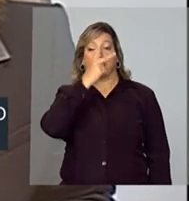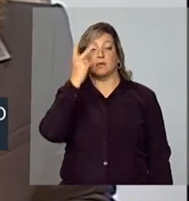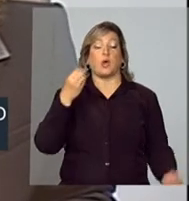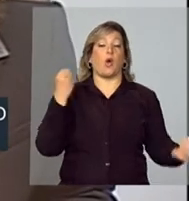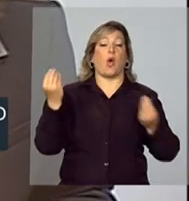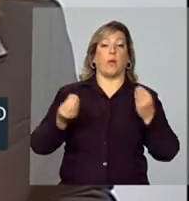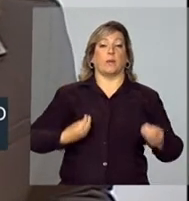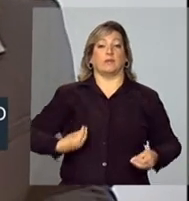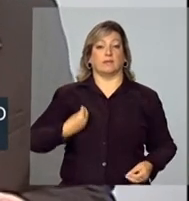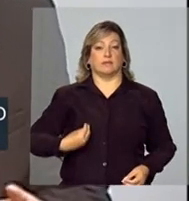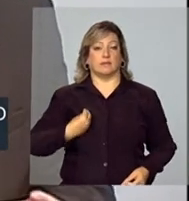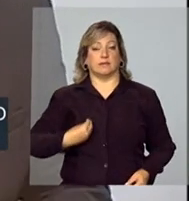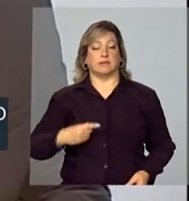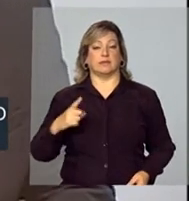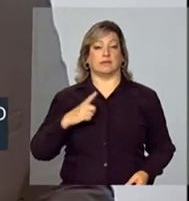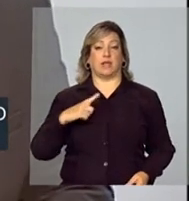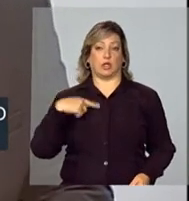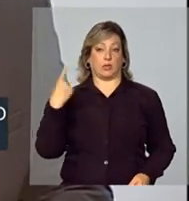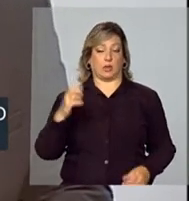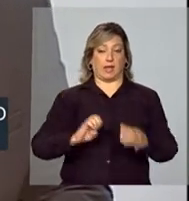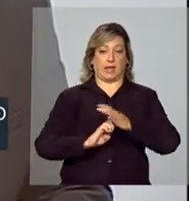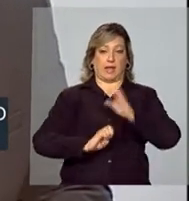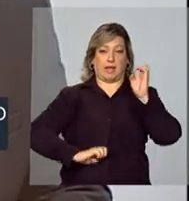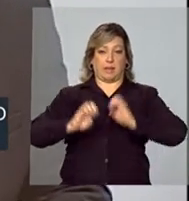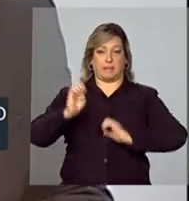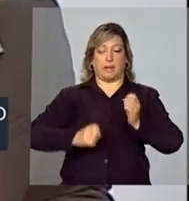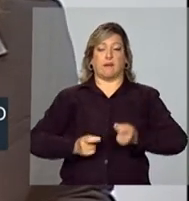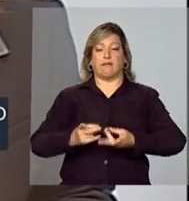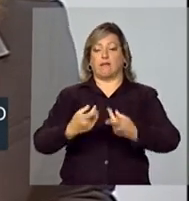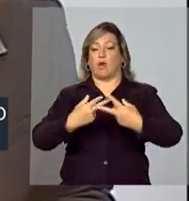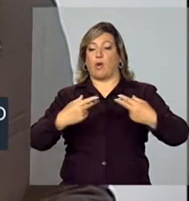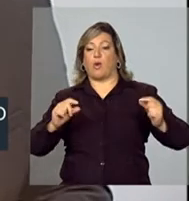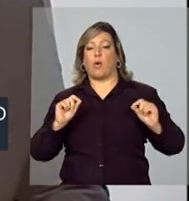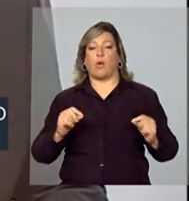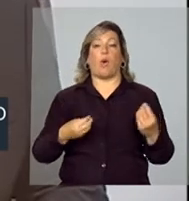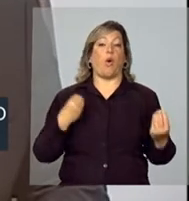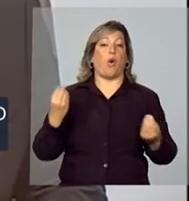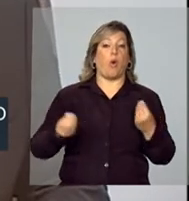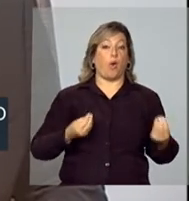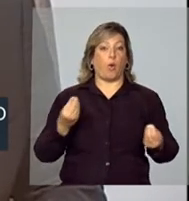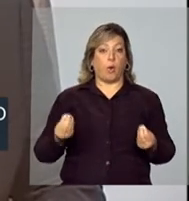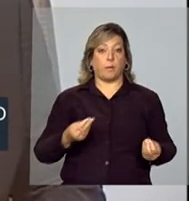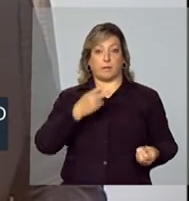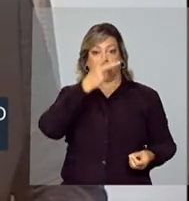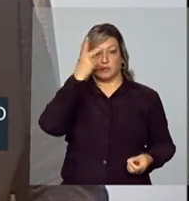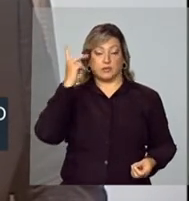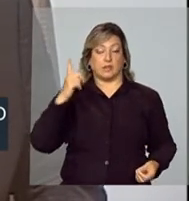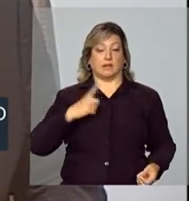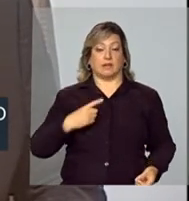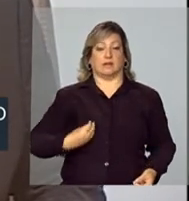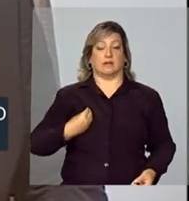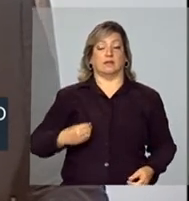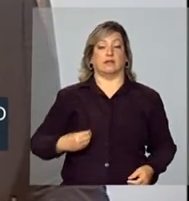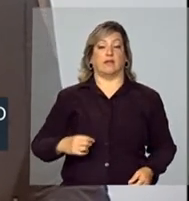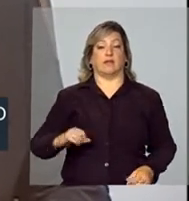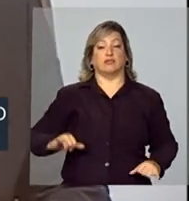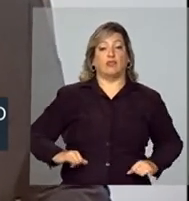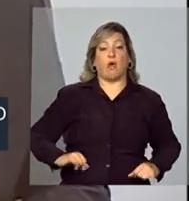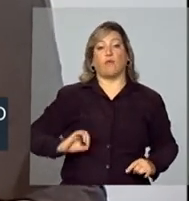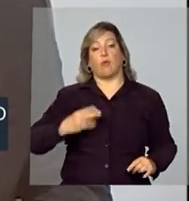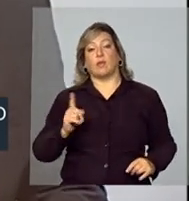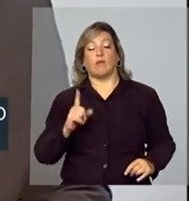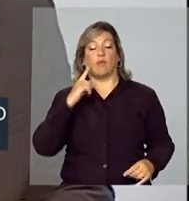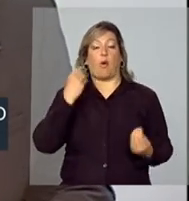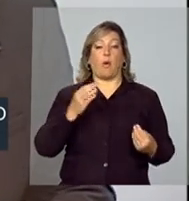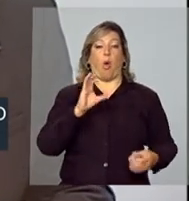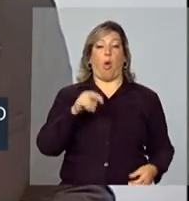comportam de uma maneira nacional e o sindec nasceu em 2004